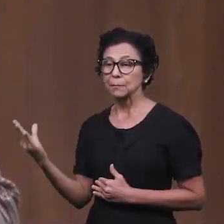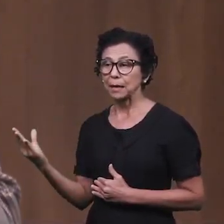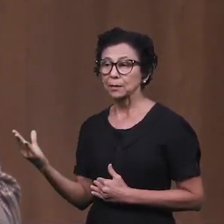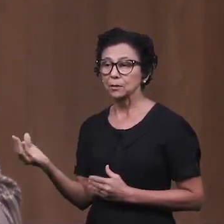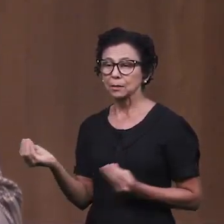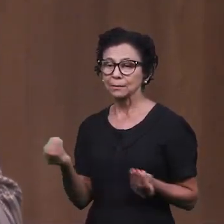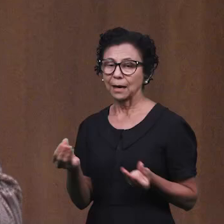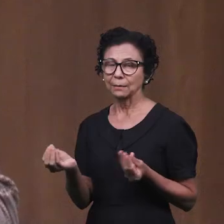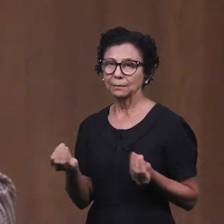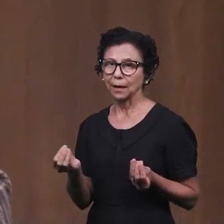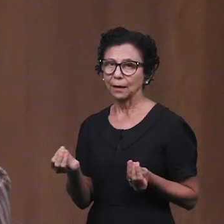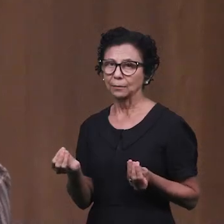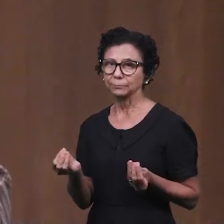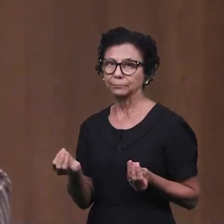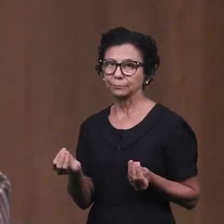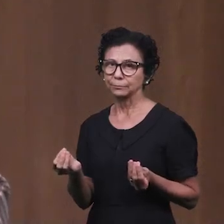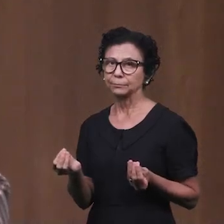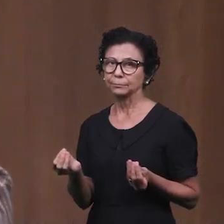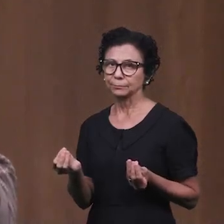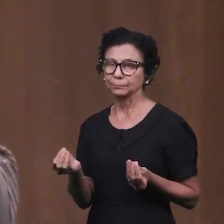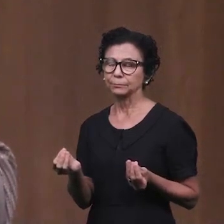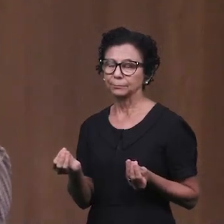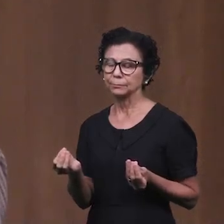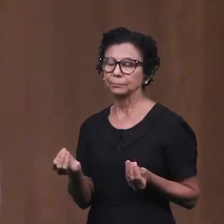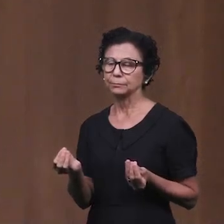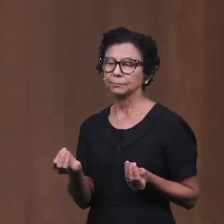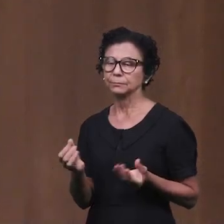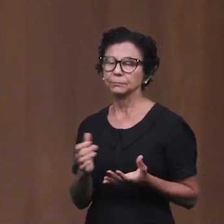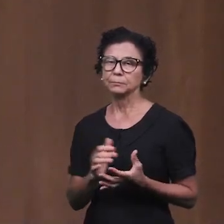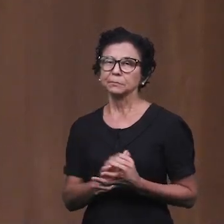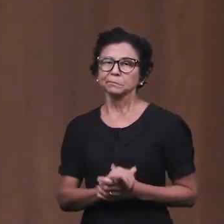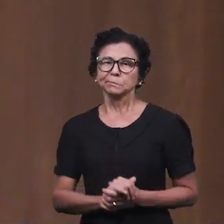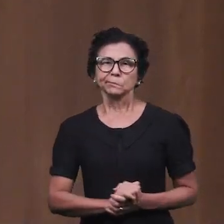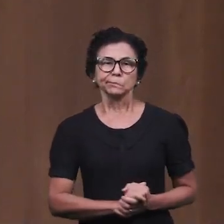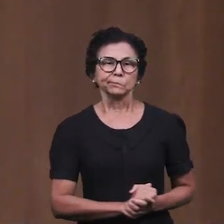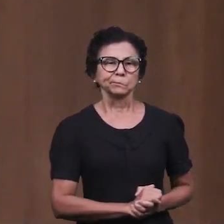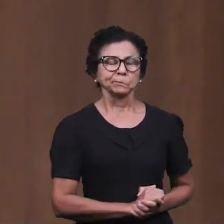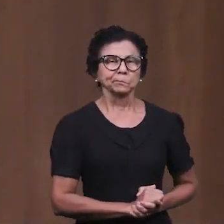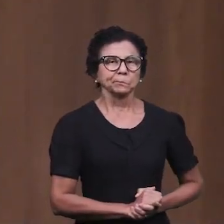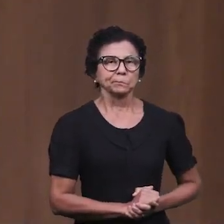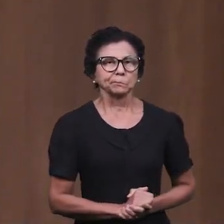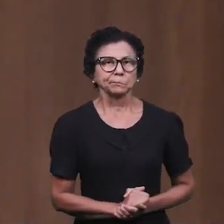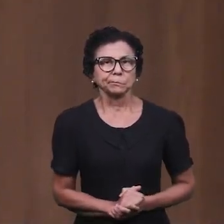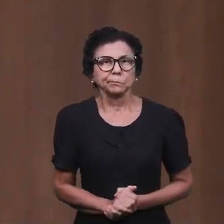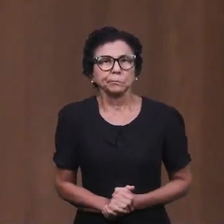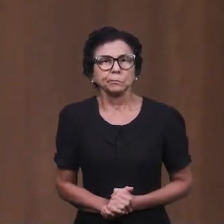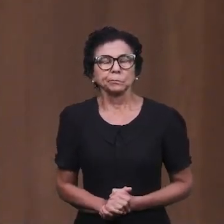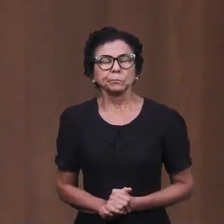tento explicar de uma maneira bem clara como que isso está influenciando